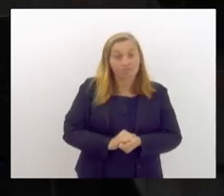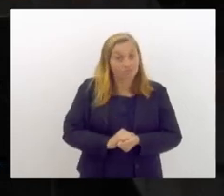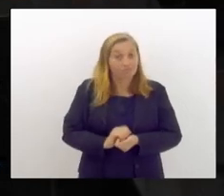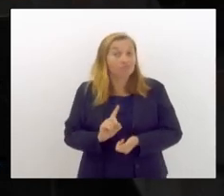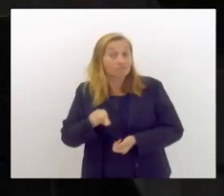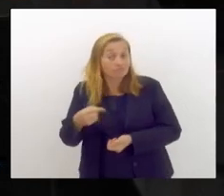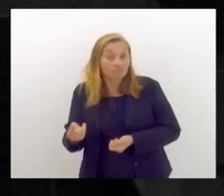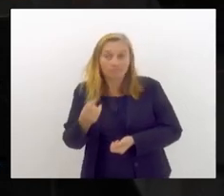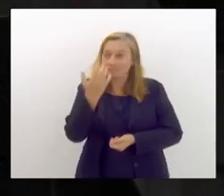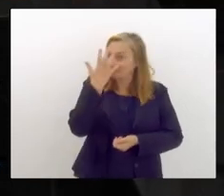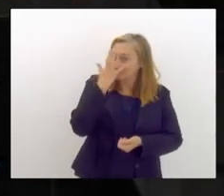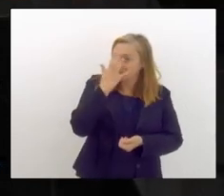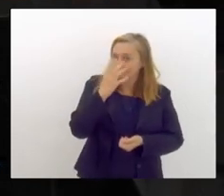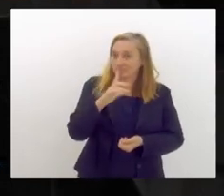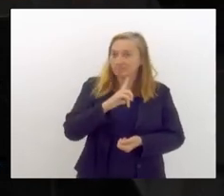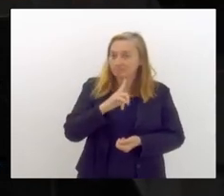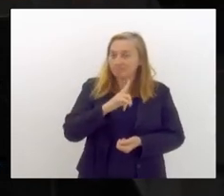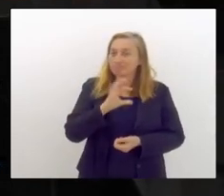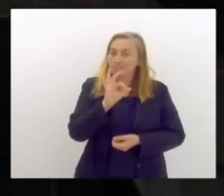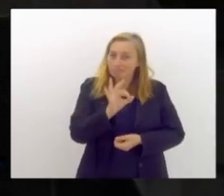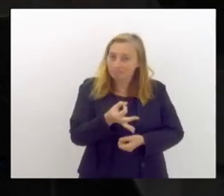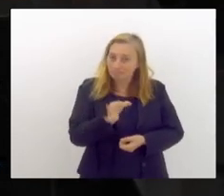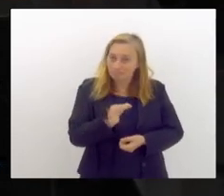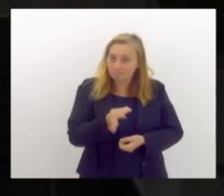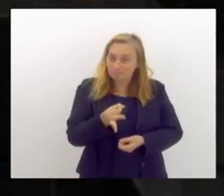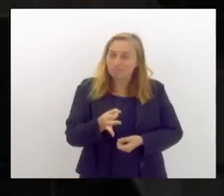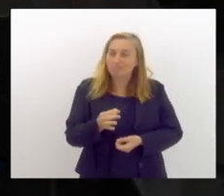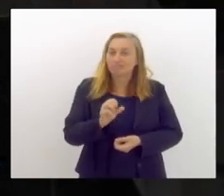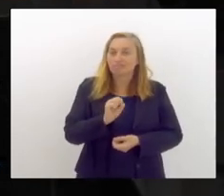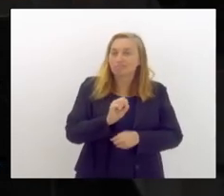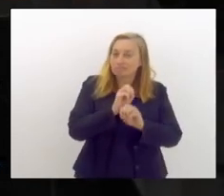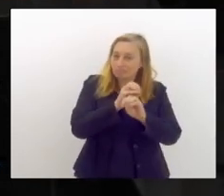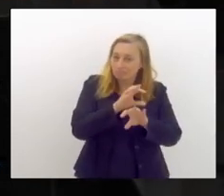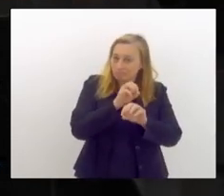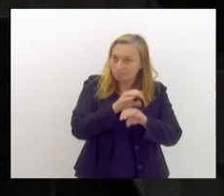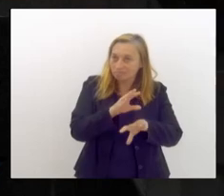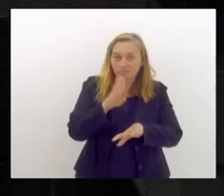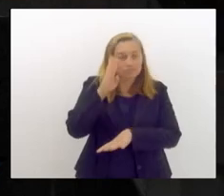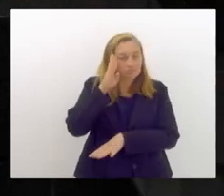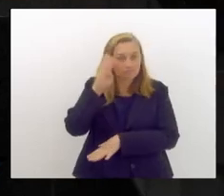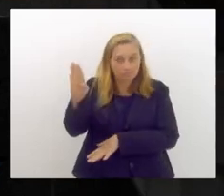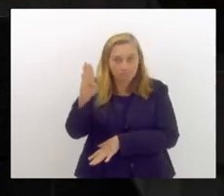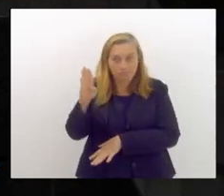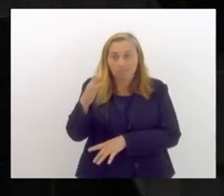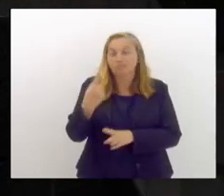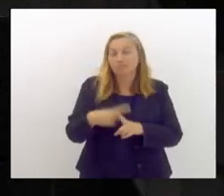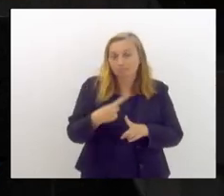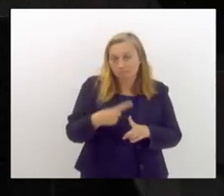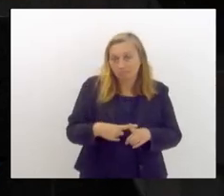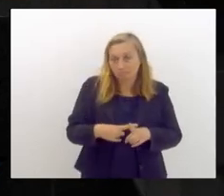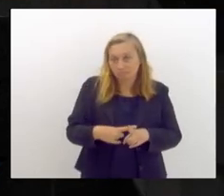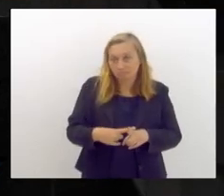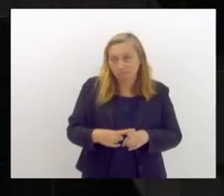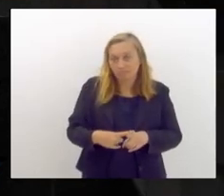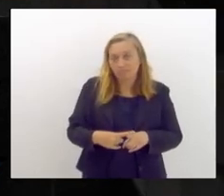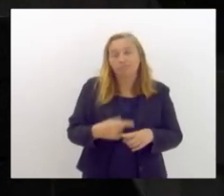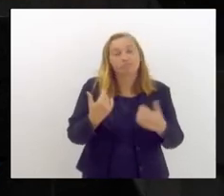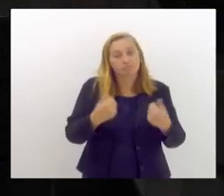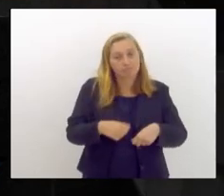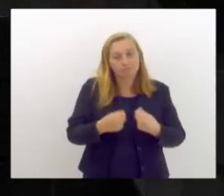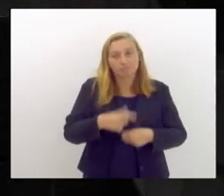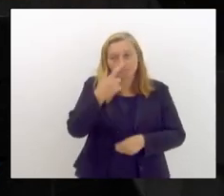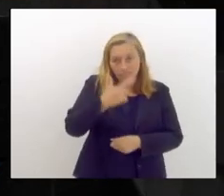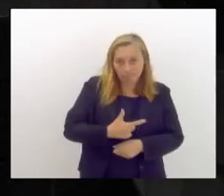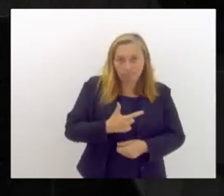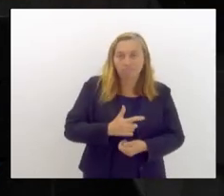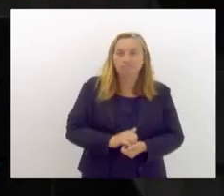após o carnaval nós tenhamos, de fato, a educação como prioridade. Porque é assim que deve ser e